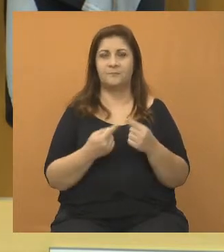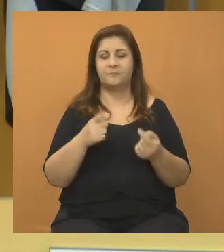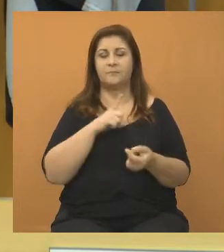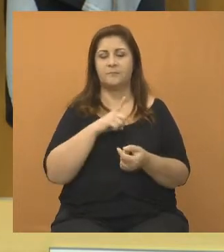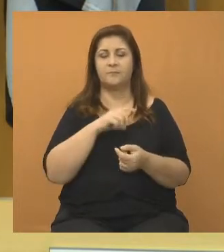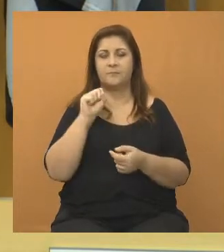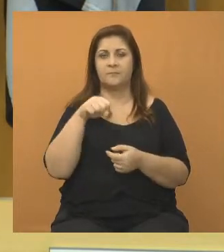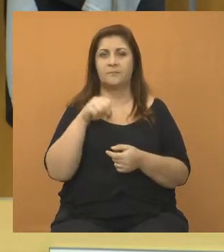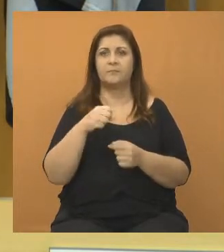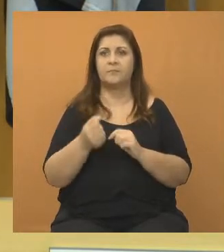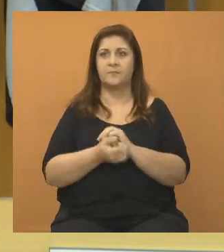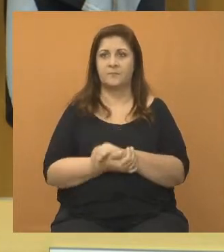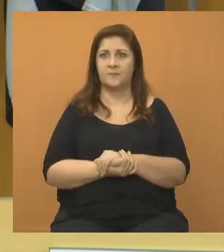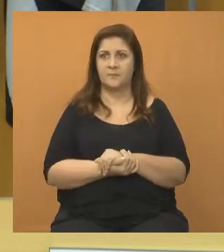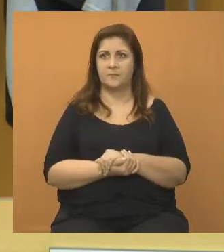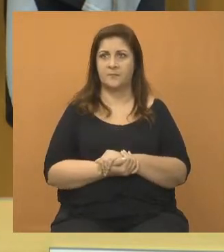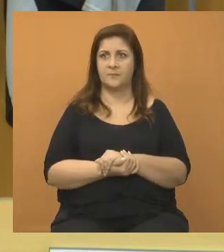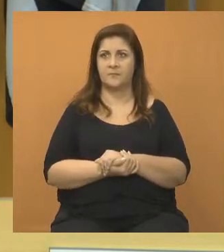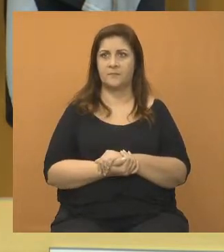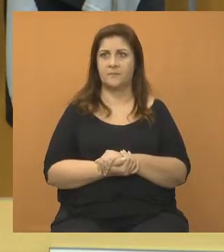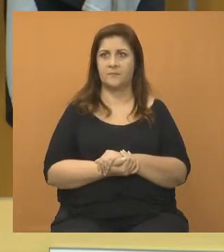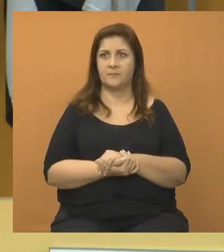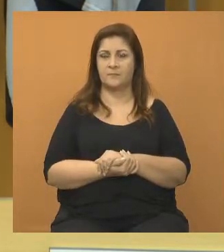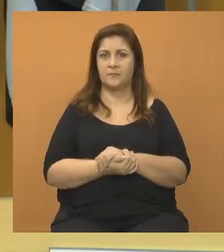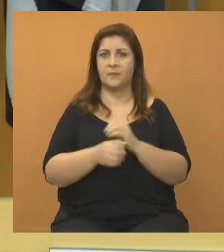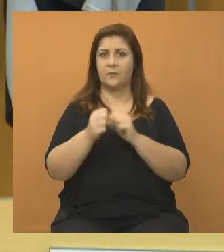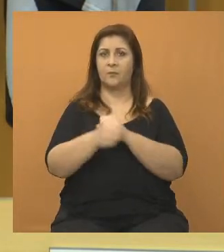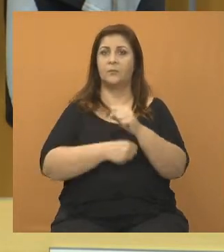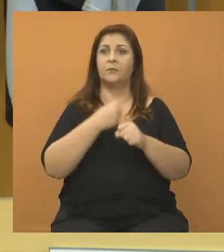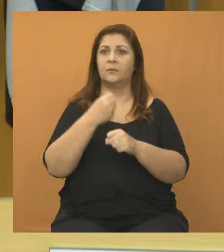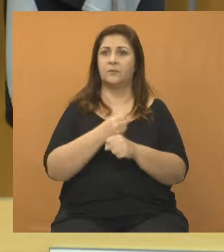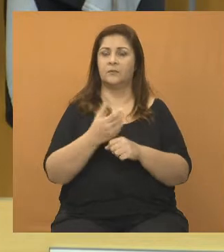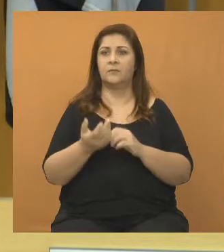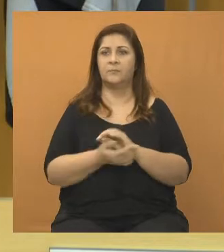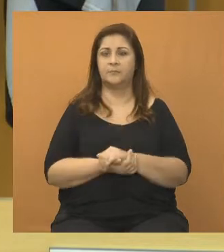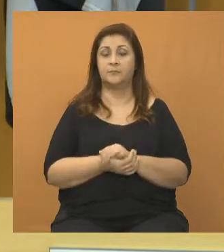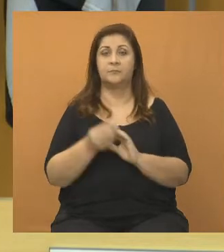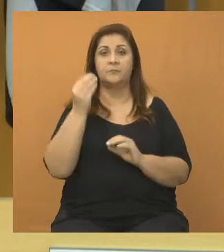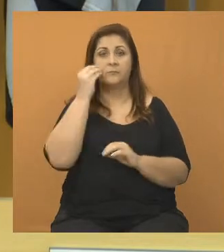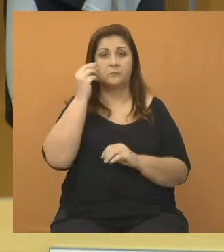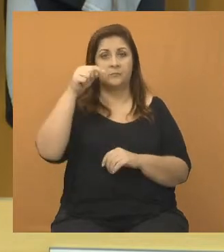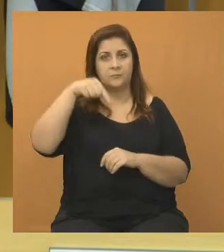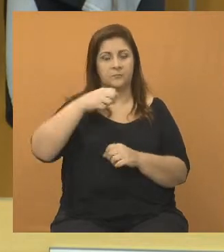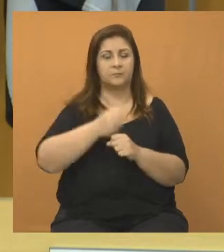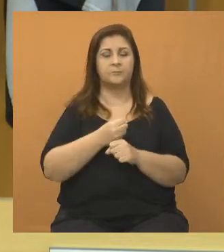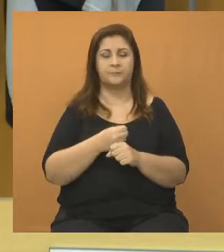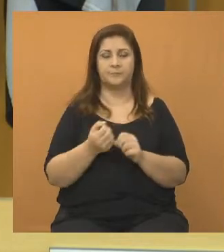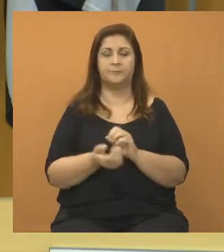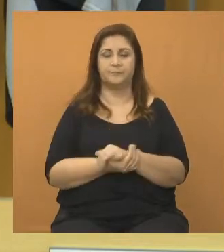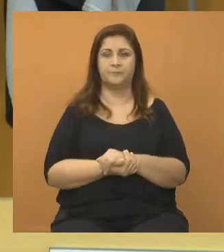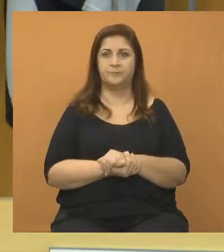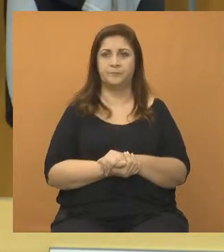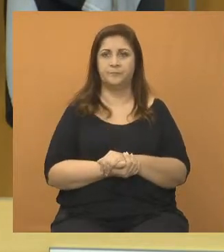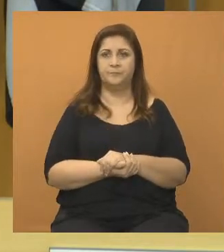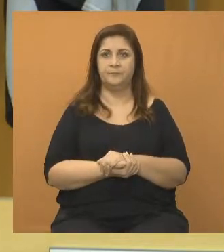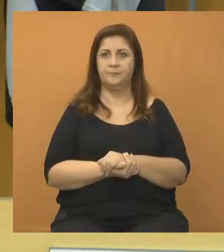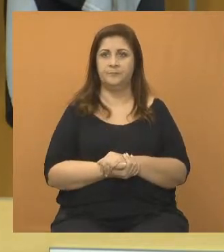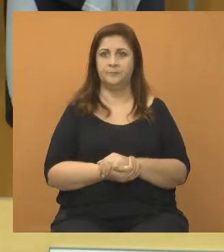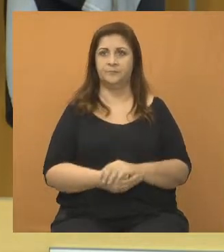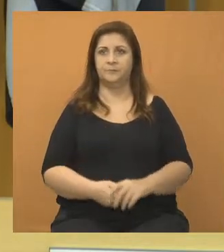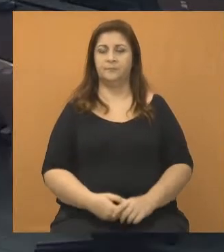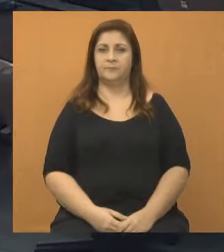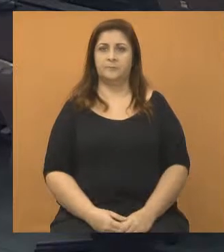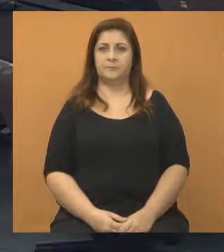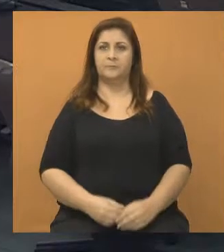está contemplado dentro da assistência para o próximo ano, e, se possível, começar já esse ano a construção. Eu concordo